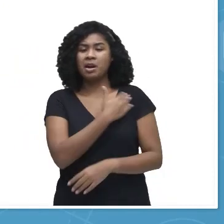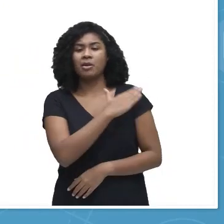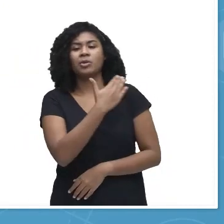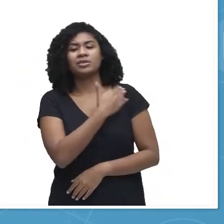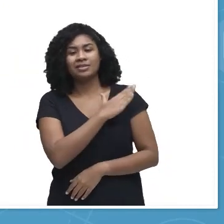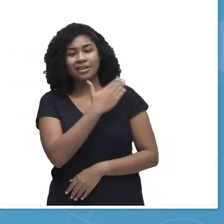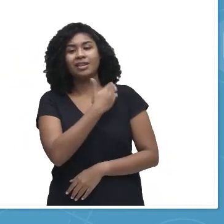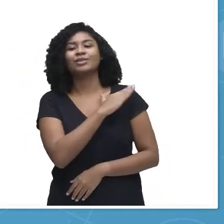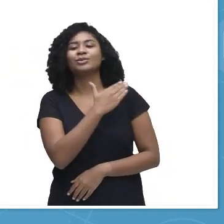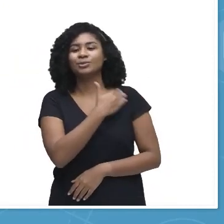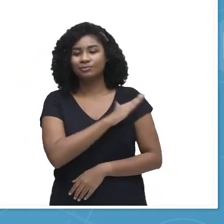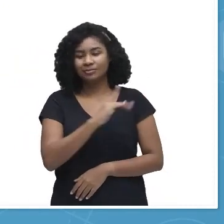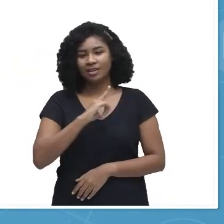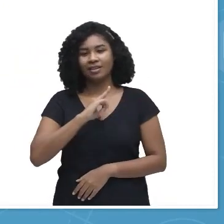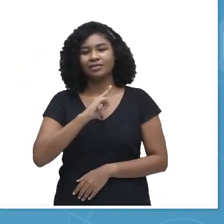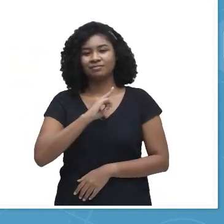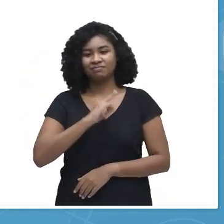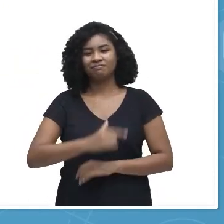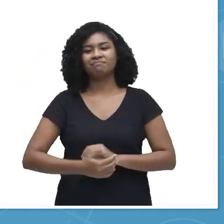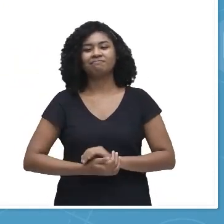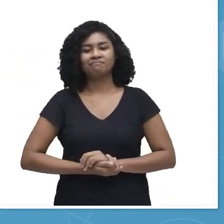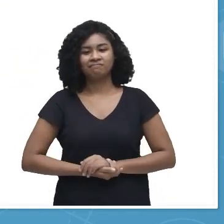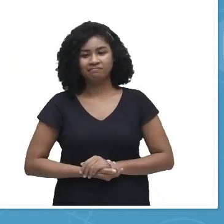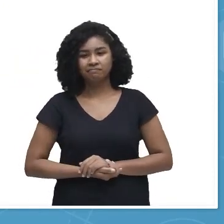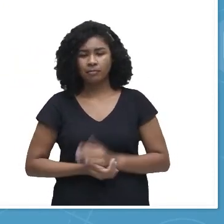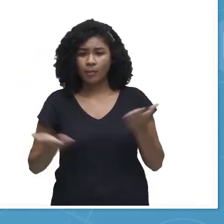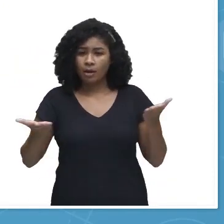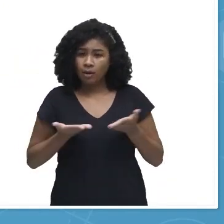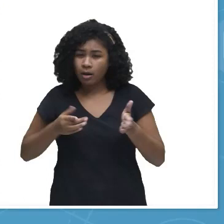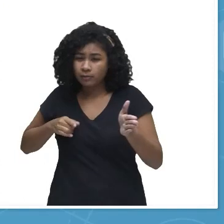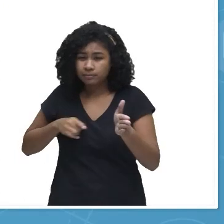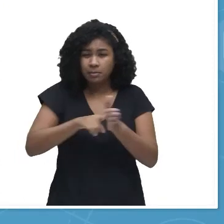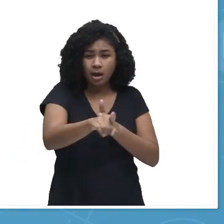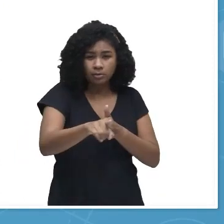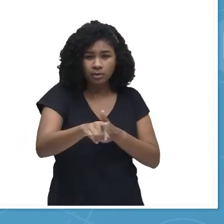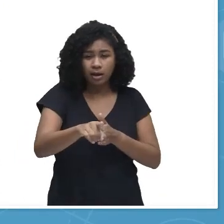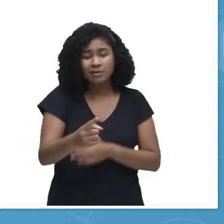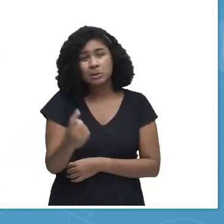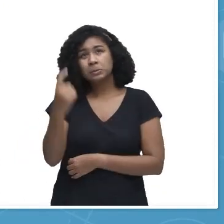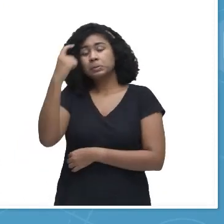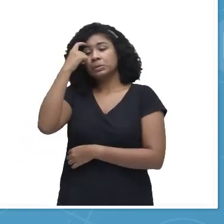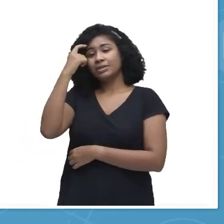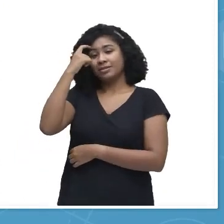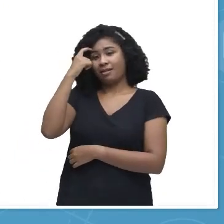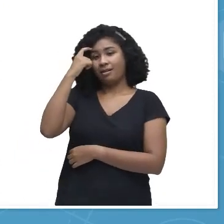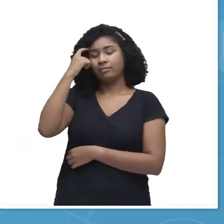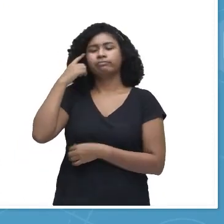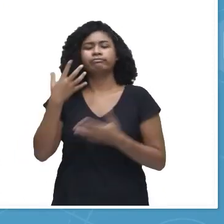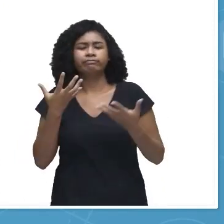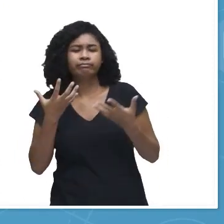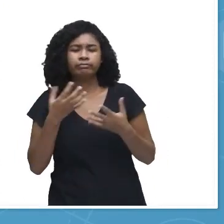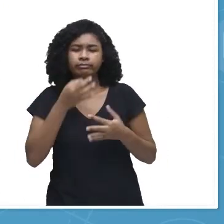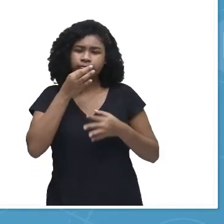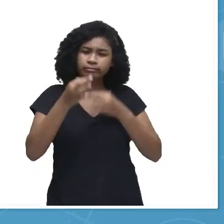de discriminação. Agora eu quero fazer uma pergunta para vocês, para a gente refletir e para a gente comentar um